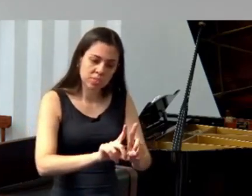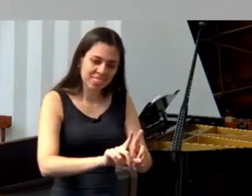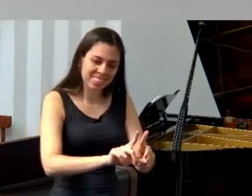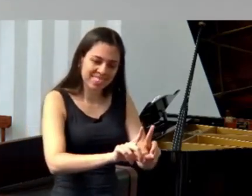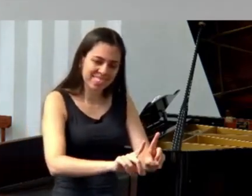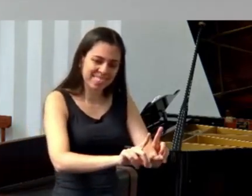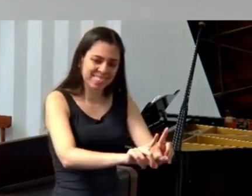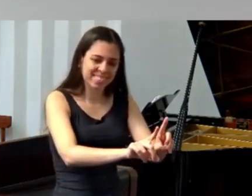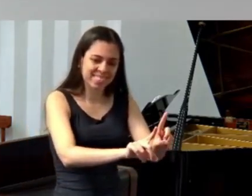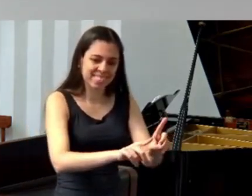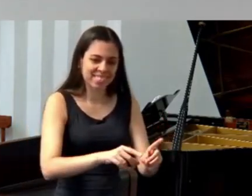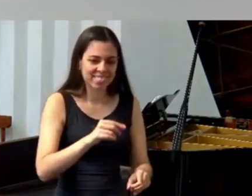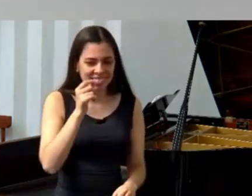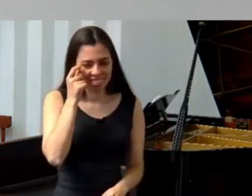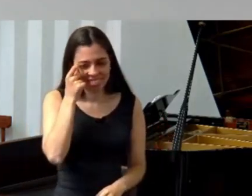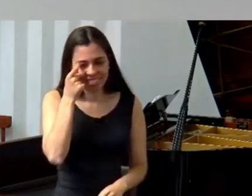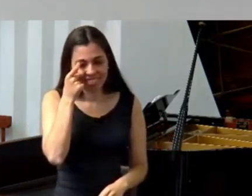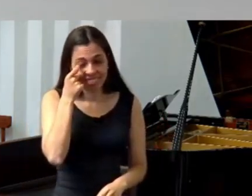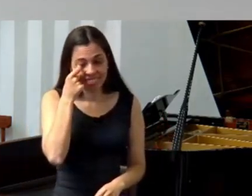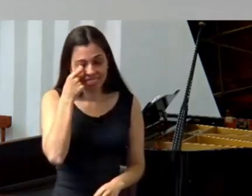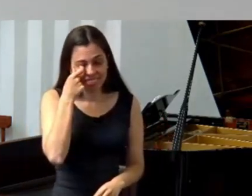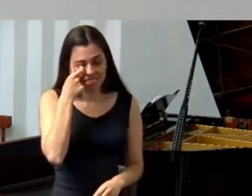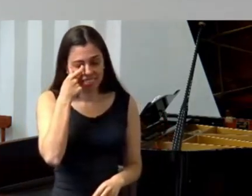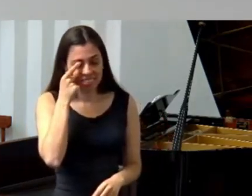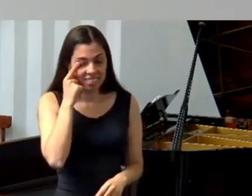do nosso lado. O nosso Redentor